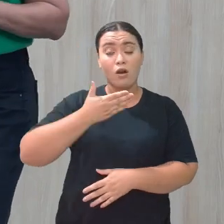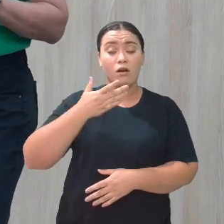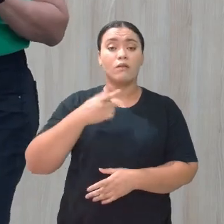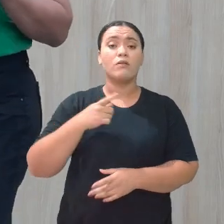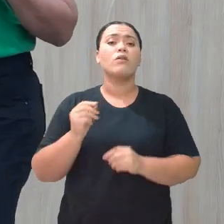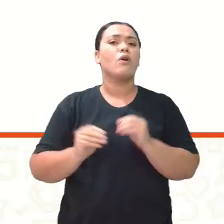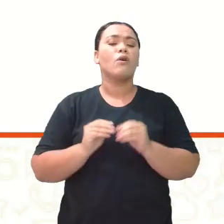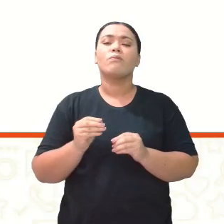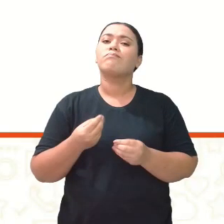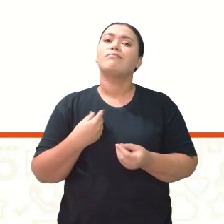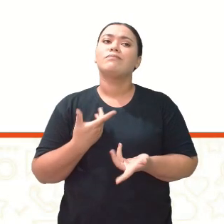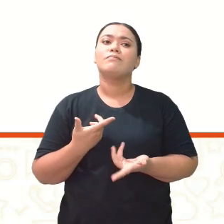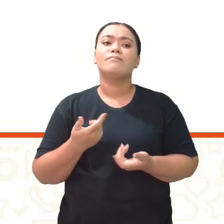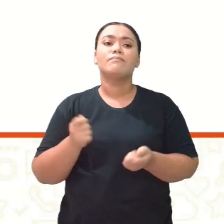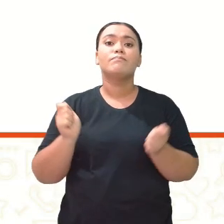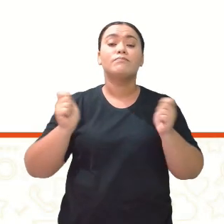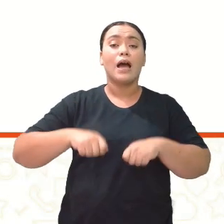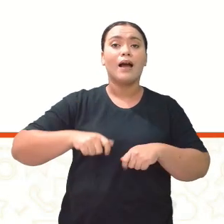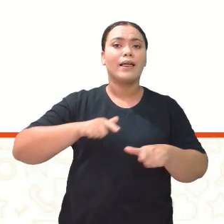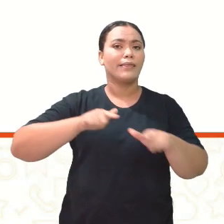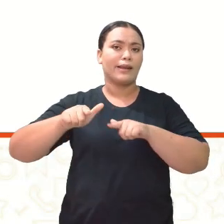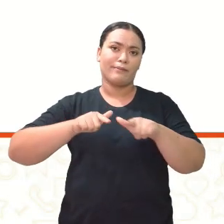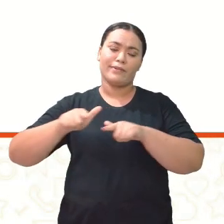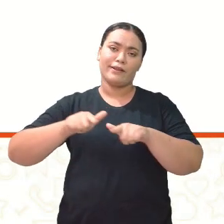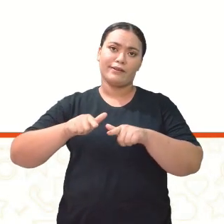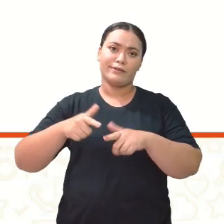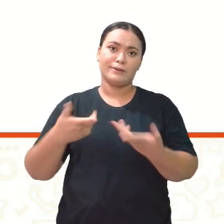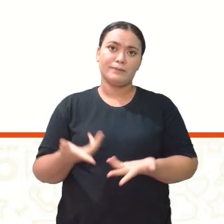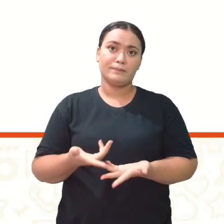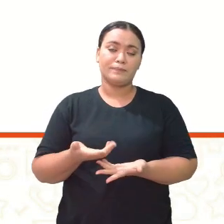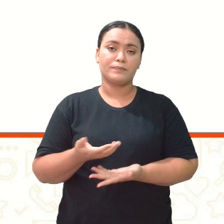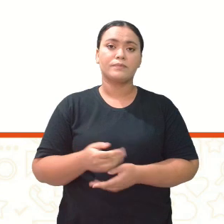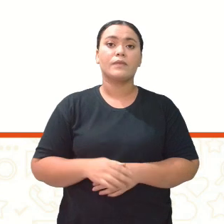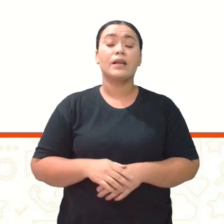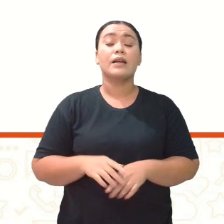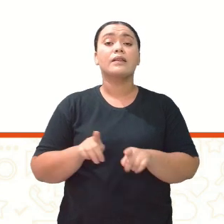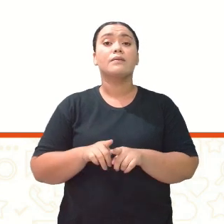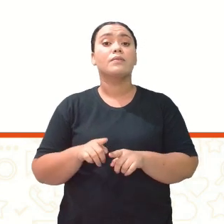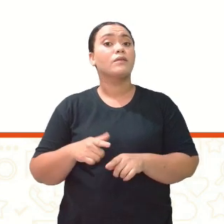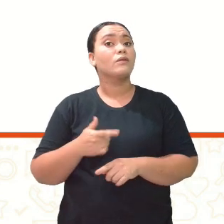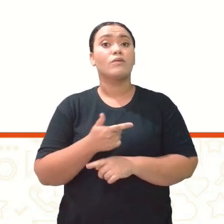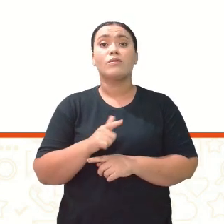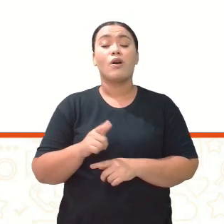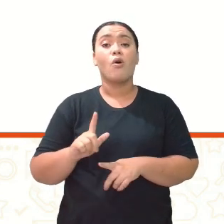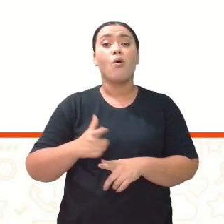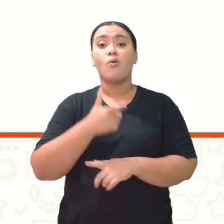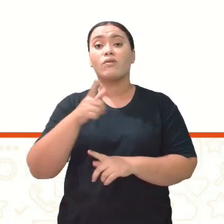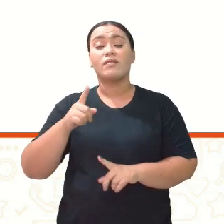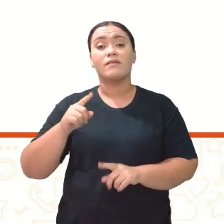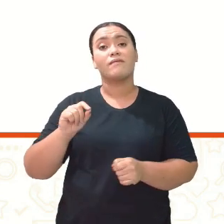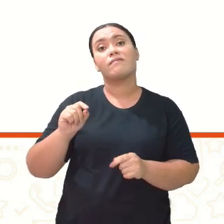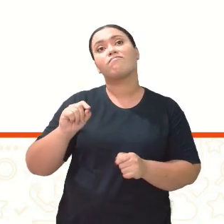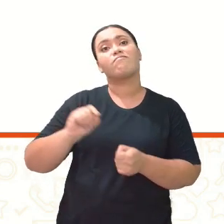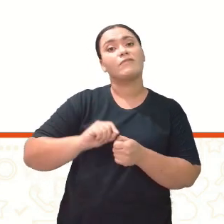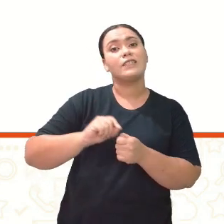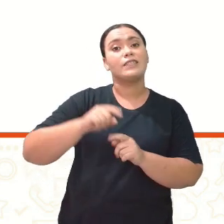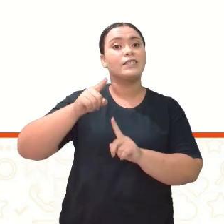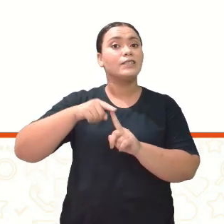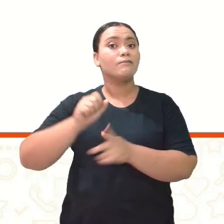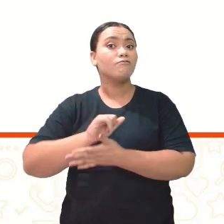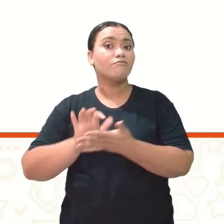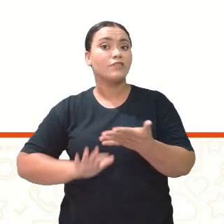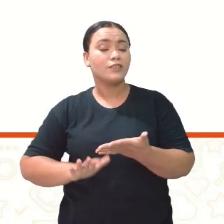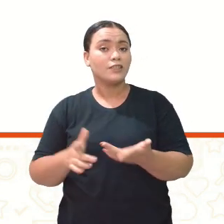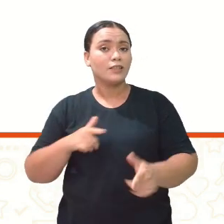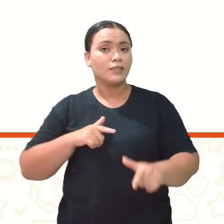como prover o seu sustento e também não consegue exercer nenhuma atividade laborativa e